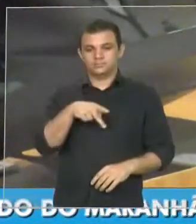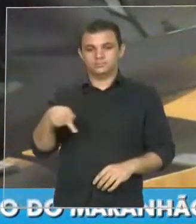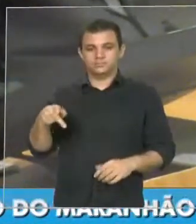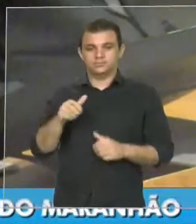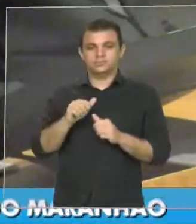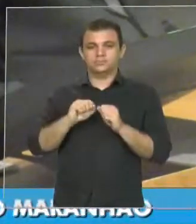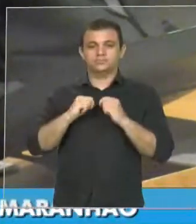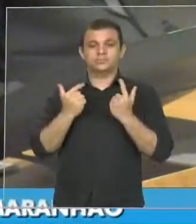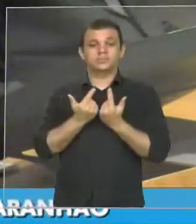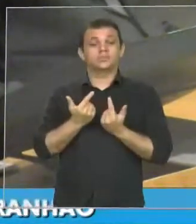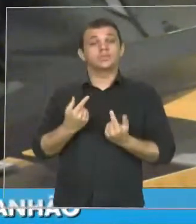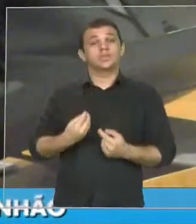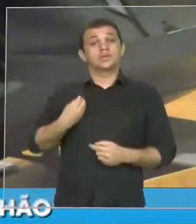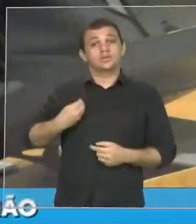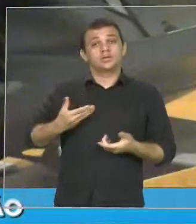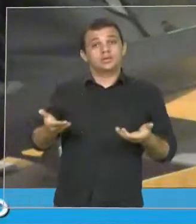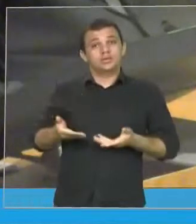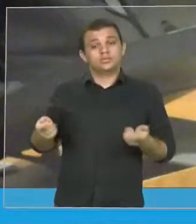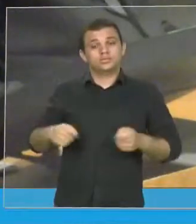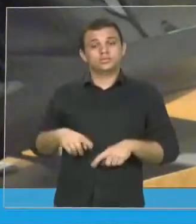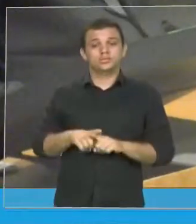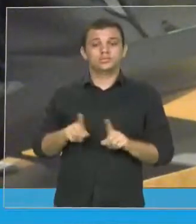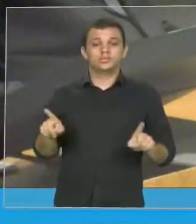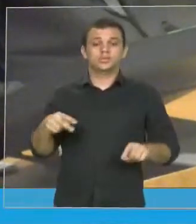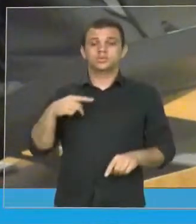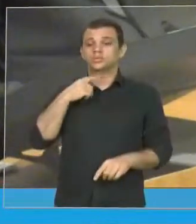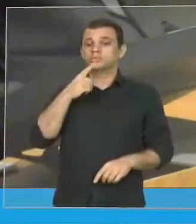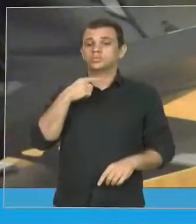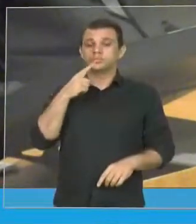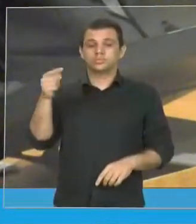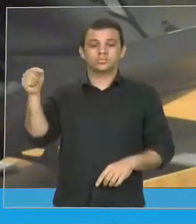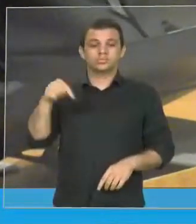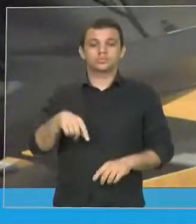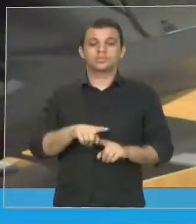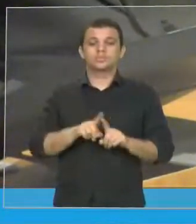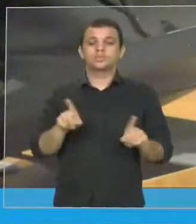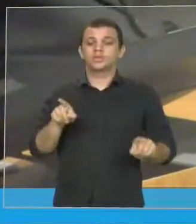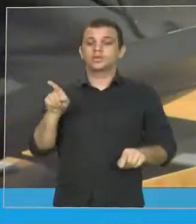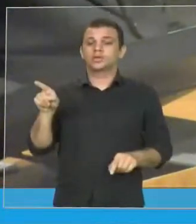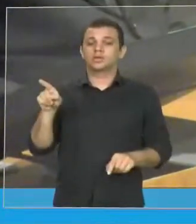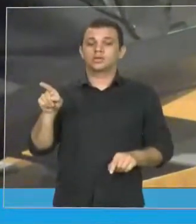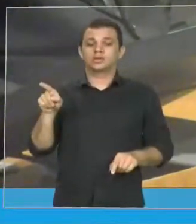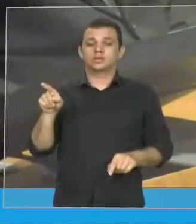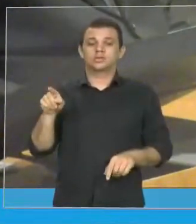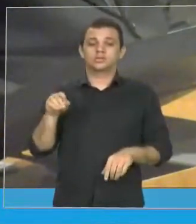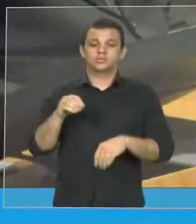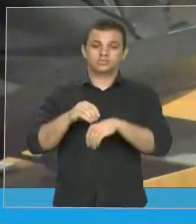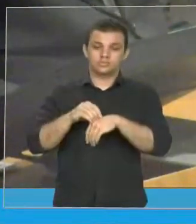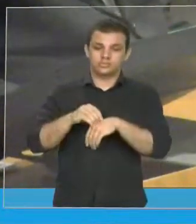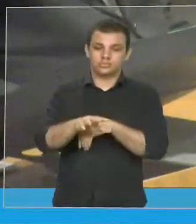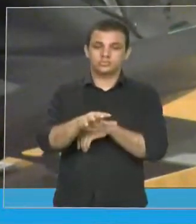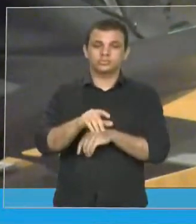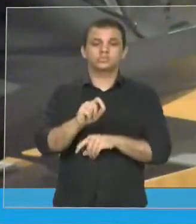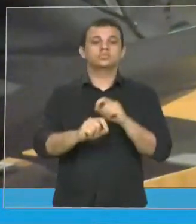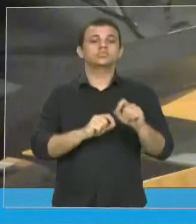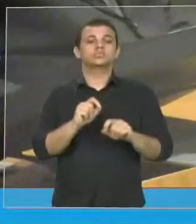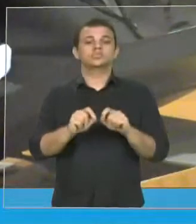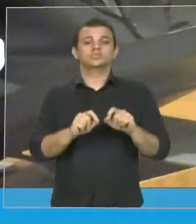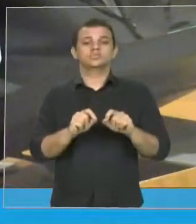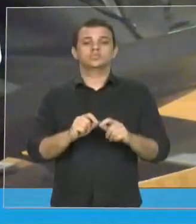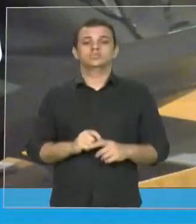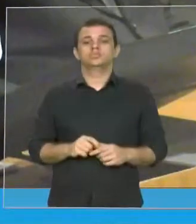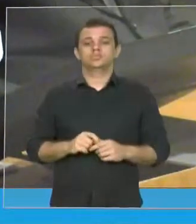estaria hoje aqui presente, mas infelizmente não foi possível, mas ele manda, presidente Caldas Furtado,